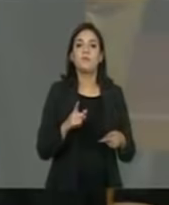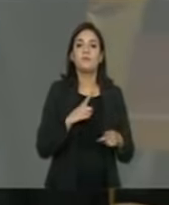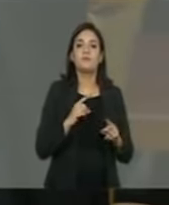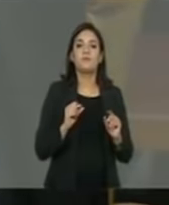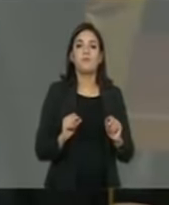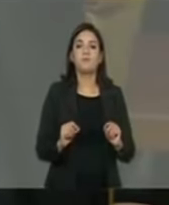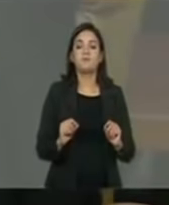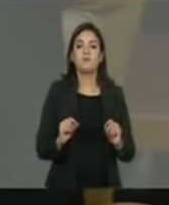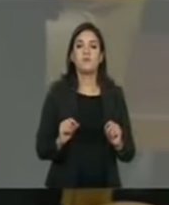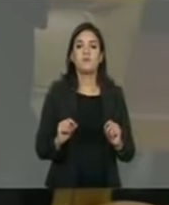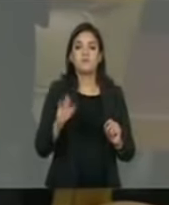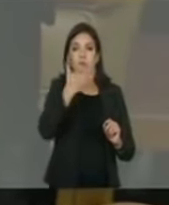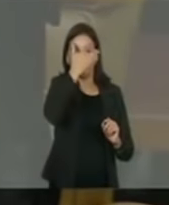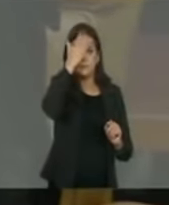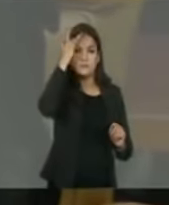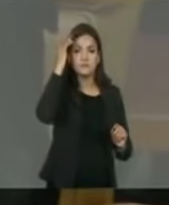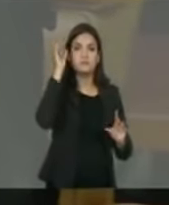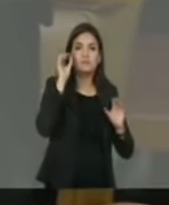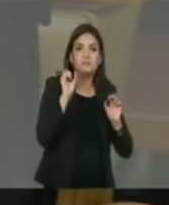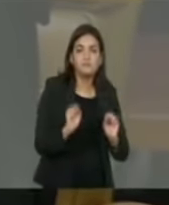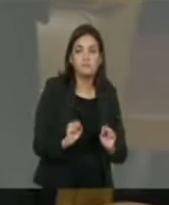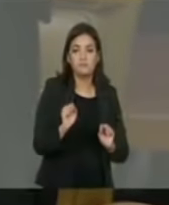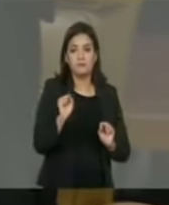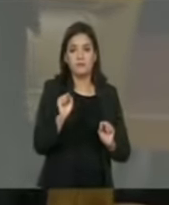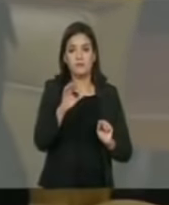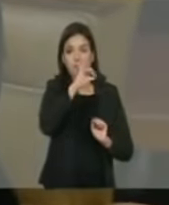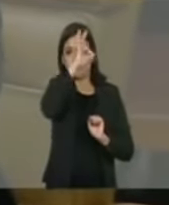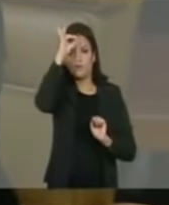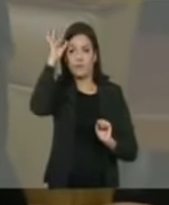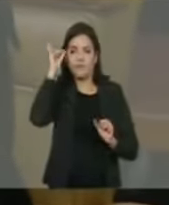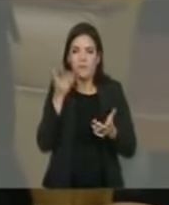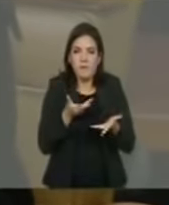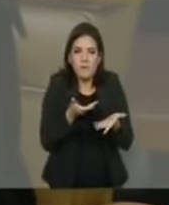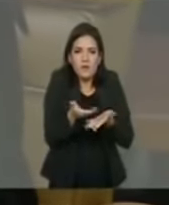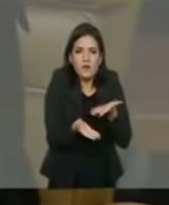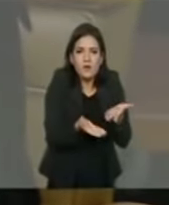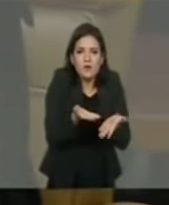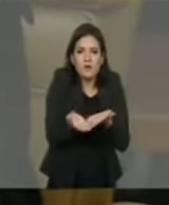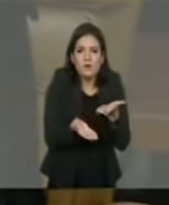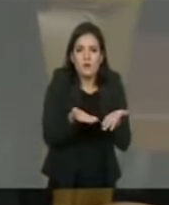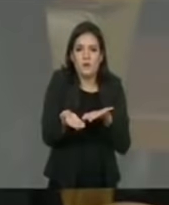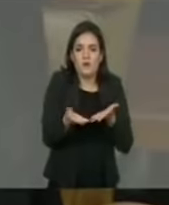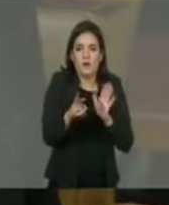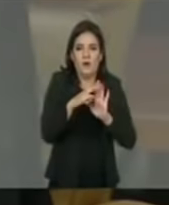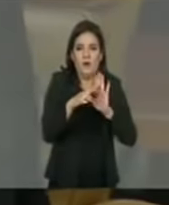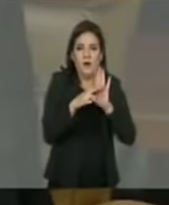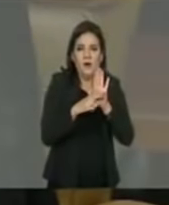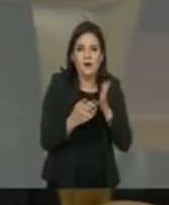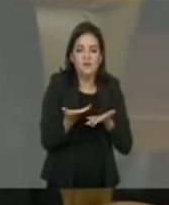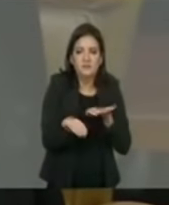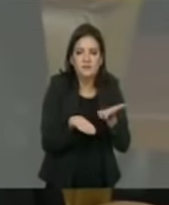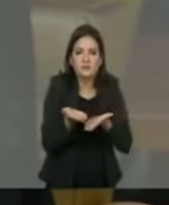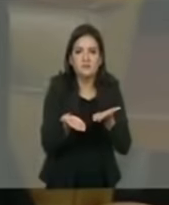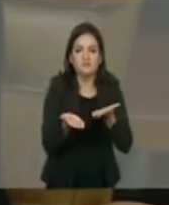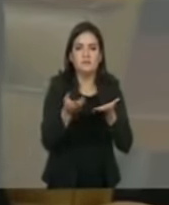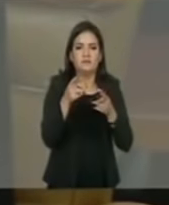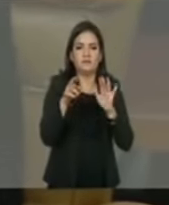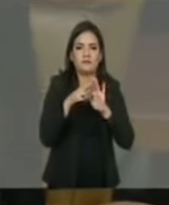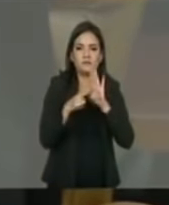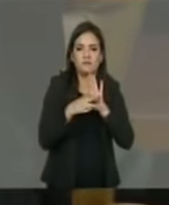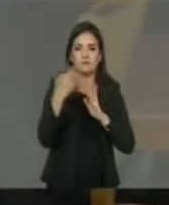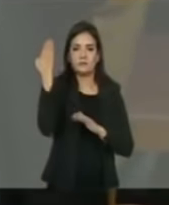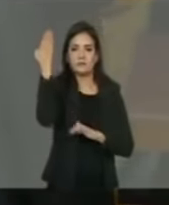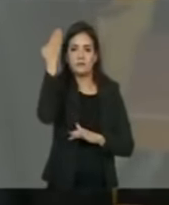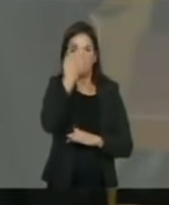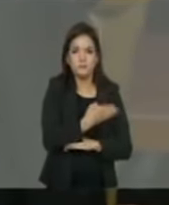presunção de inocência como norma de tratamento a presunção de inocência como norma probatória a presunção